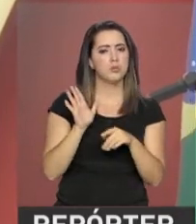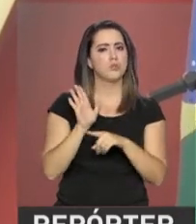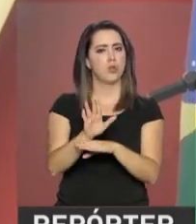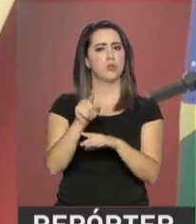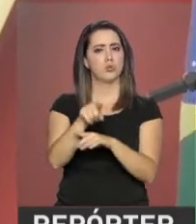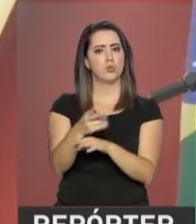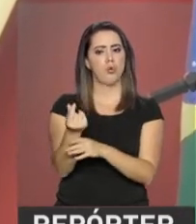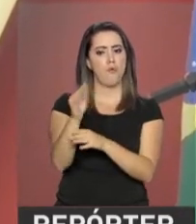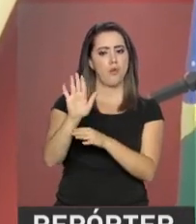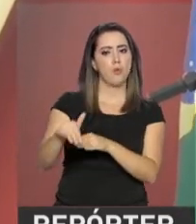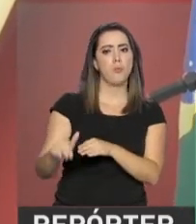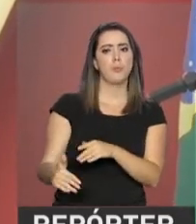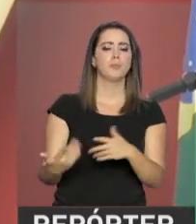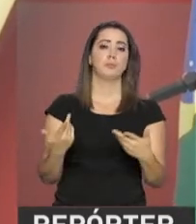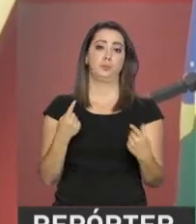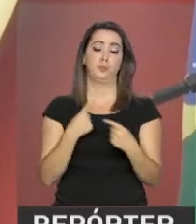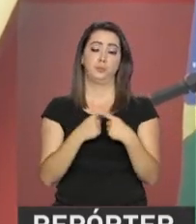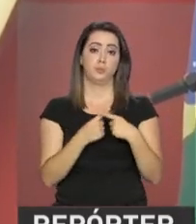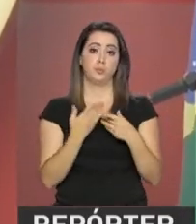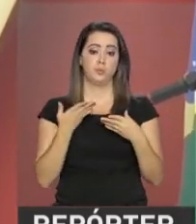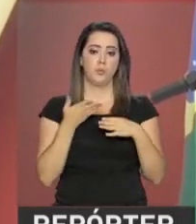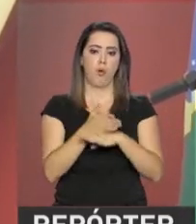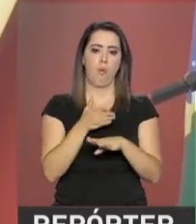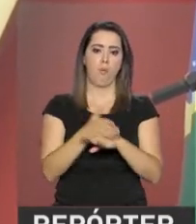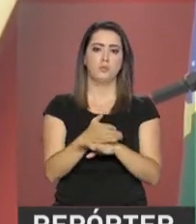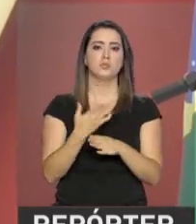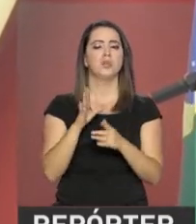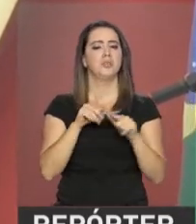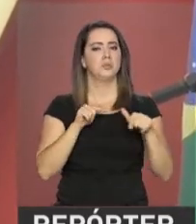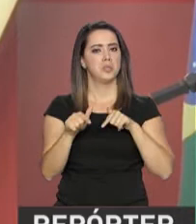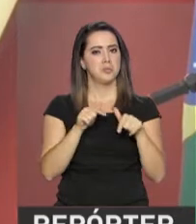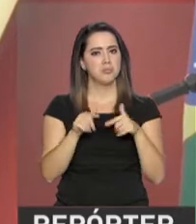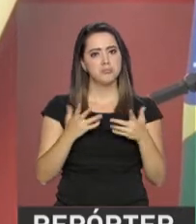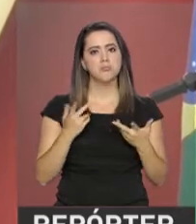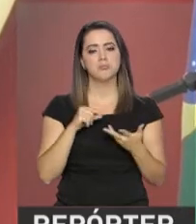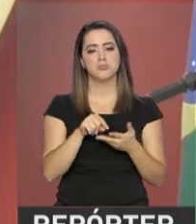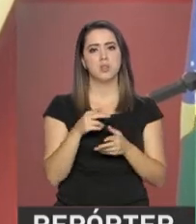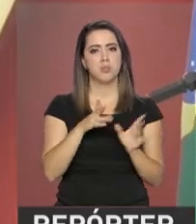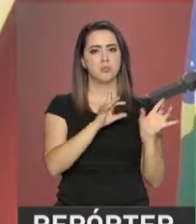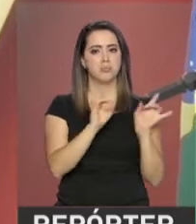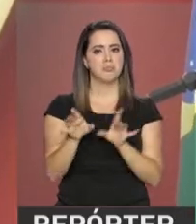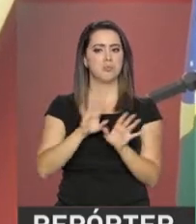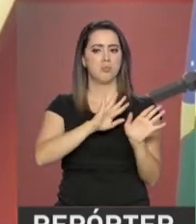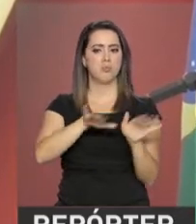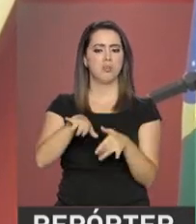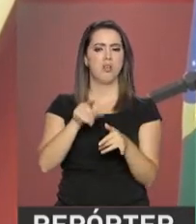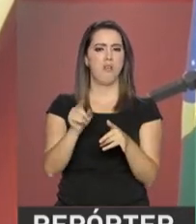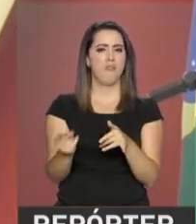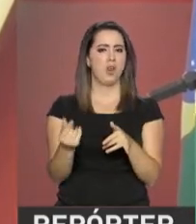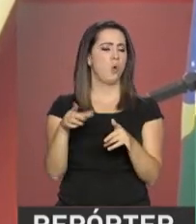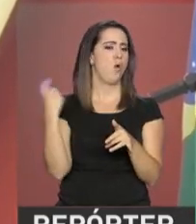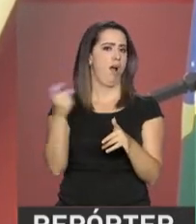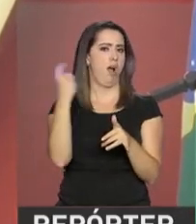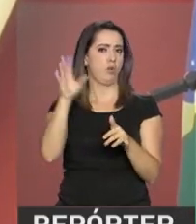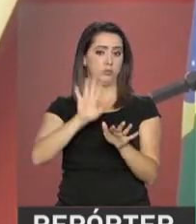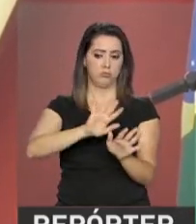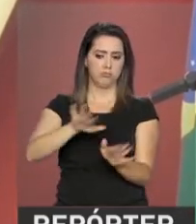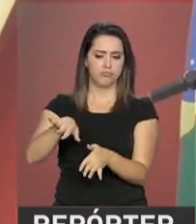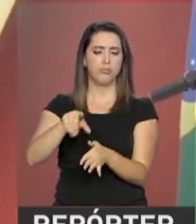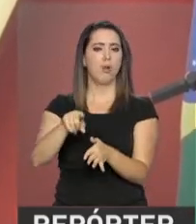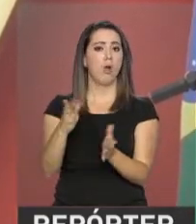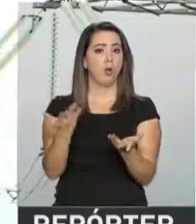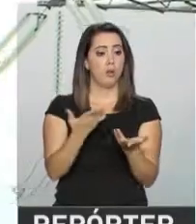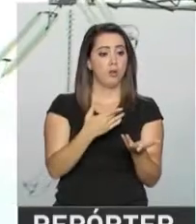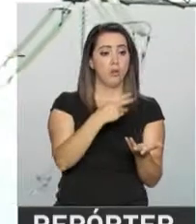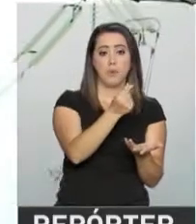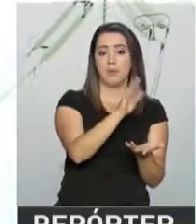oms aproveitou essa antecipação da entrada em operação da união para descartar o uso de termelétricas mais caras do sistema elétrico brasileiro